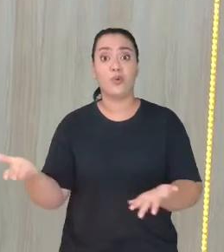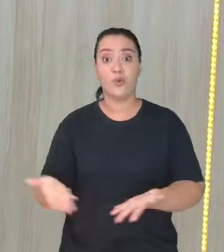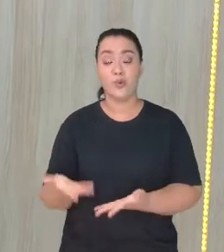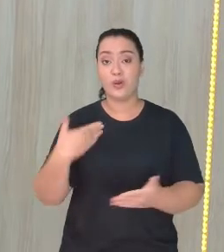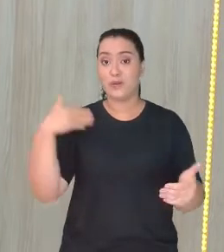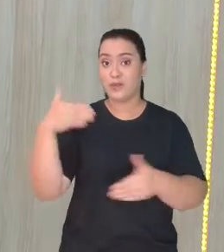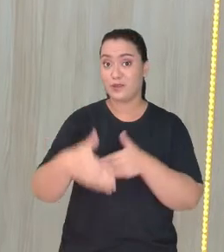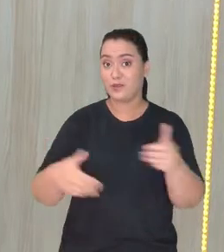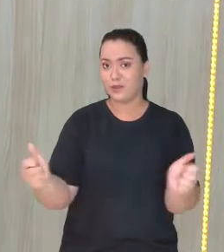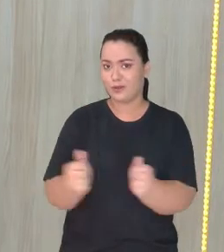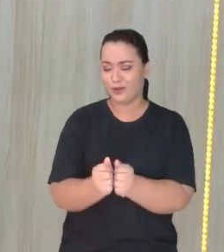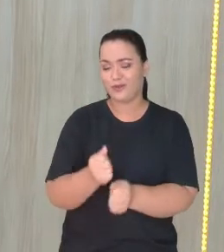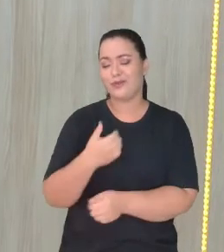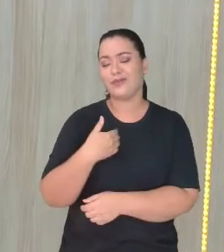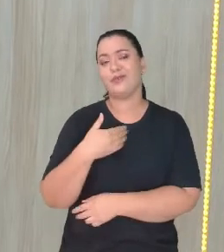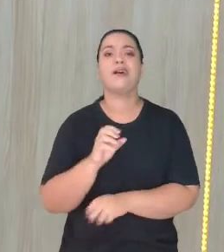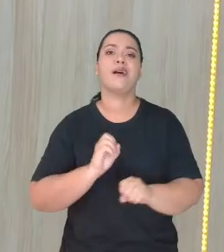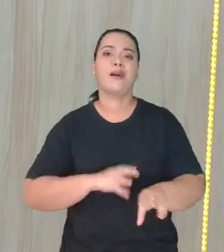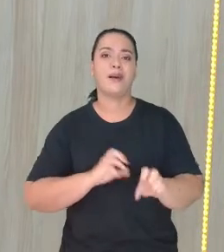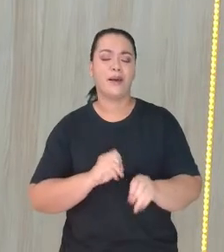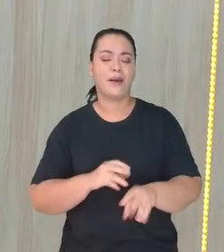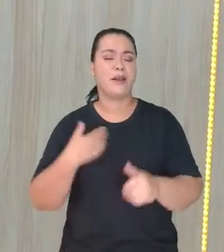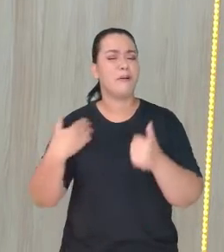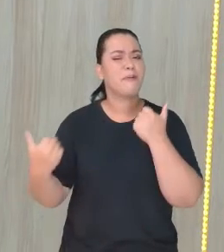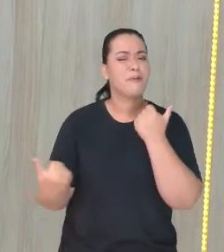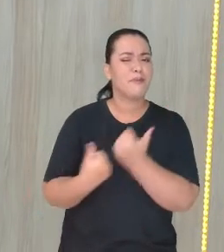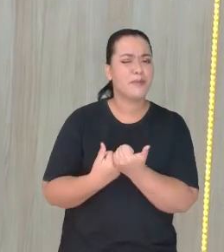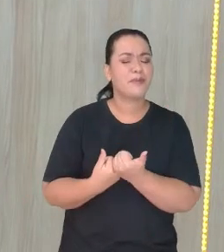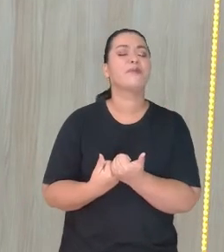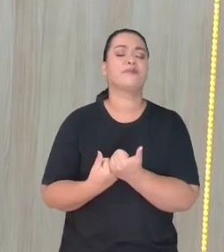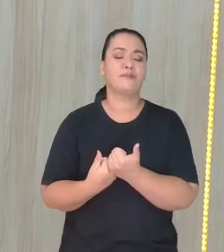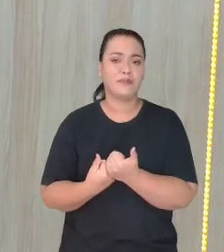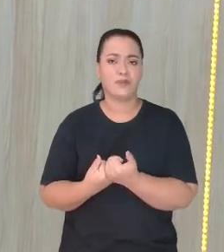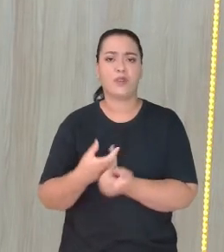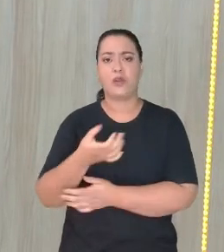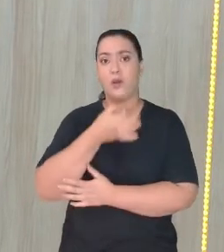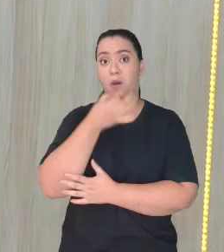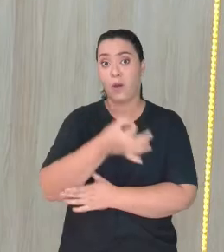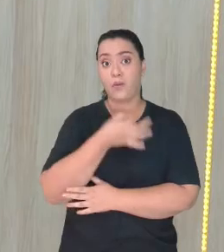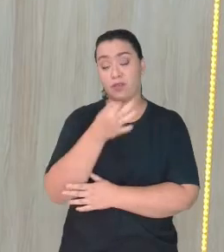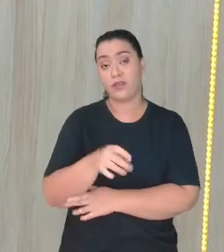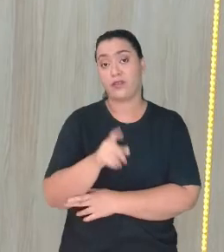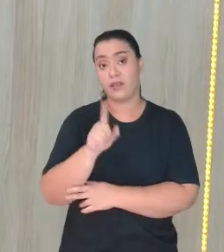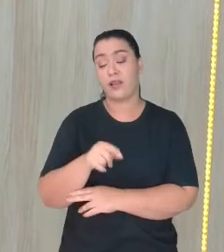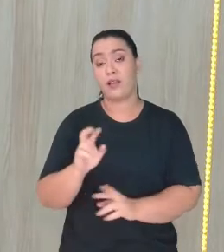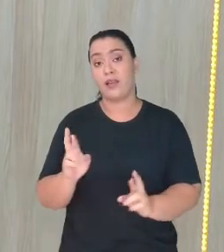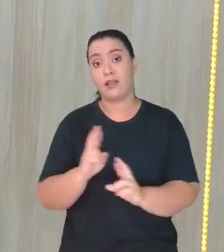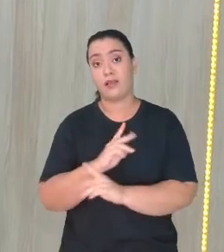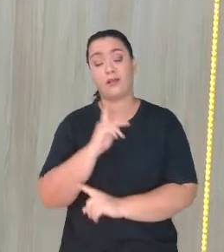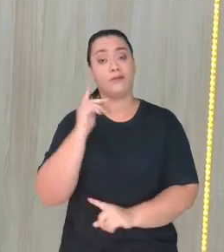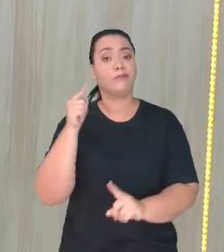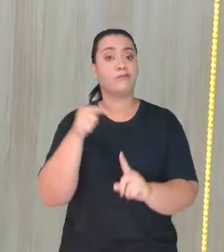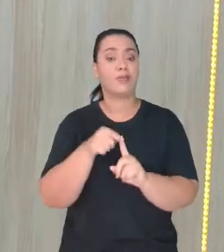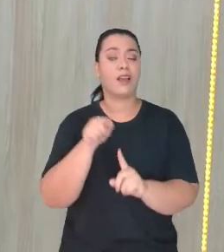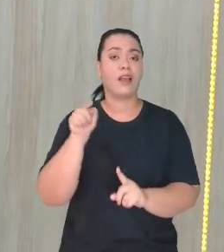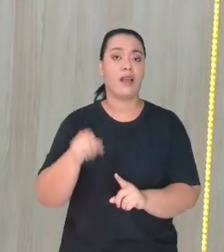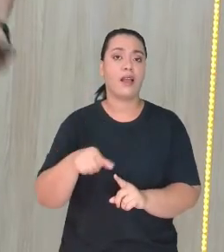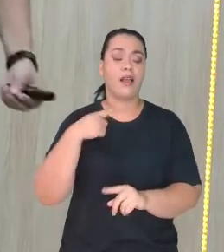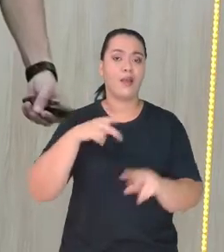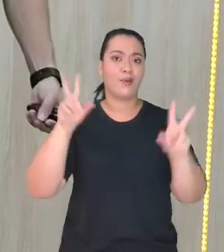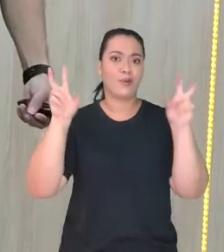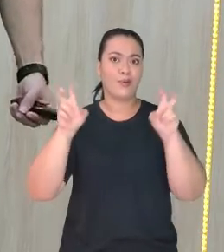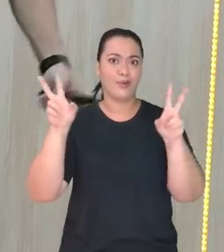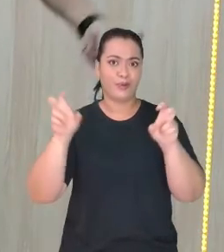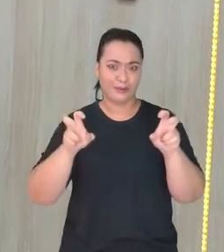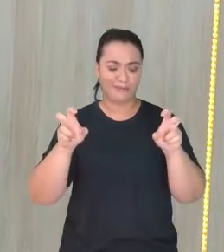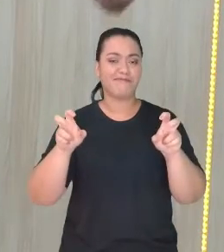aula, certo? Dando todo o apoio aqui, falando sobre seus comentários em relação aos assuntos, né? Ao assunto